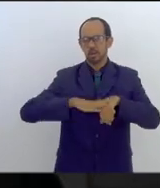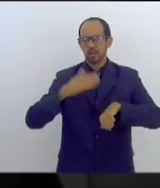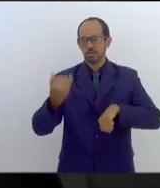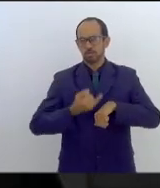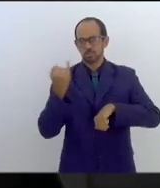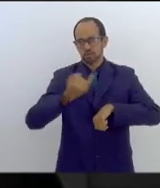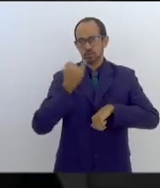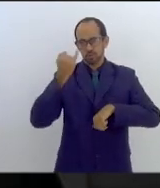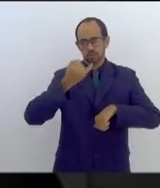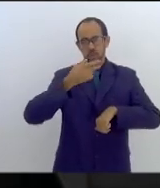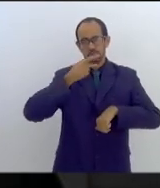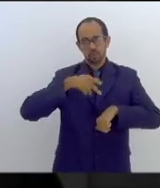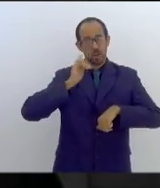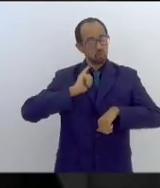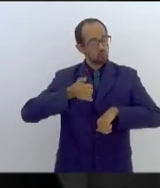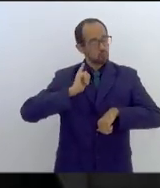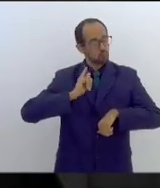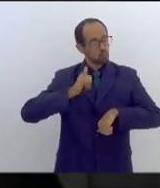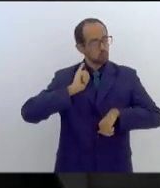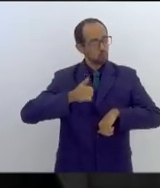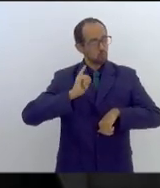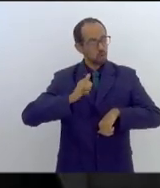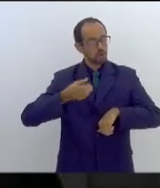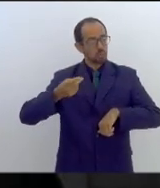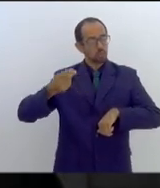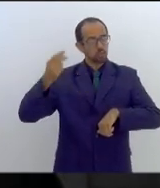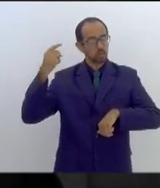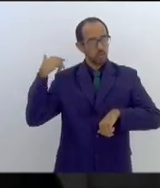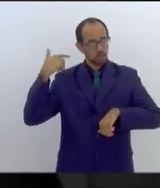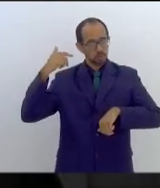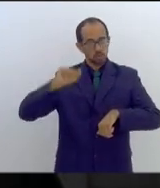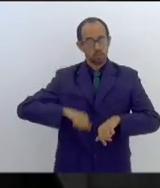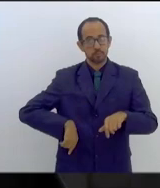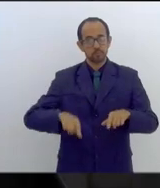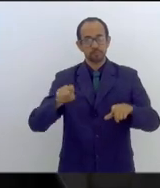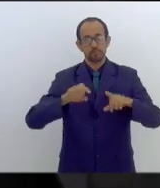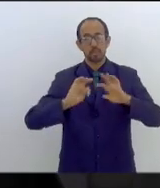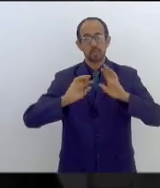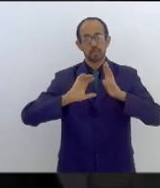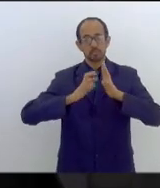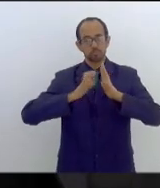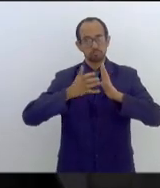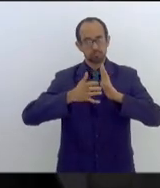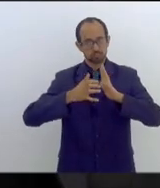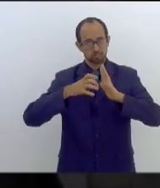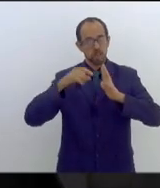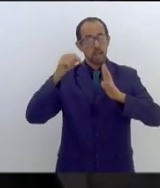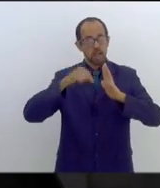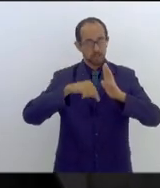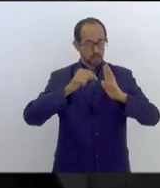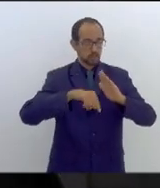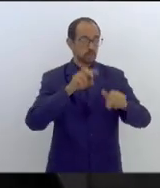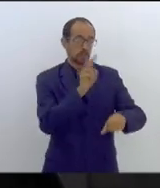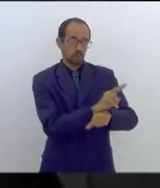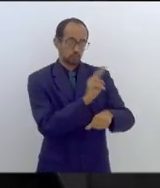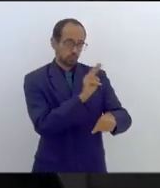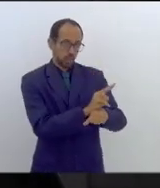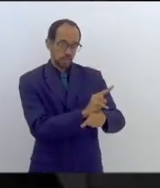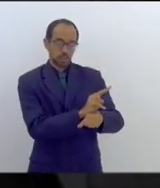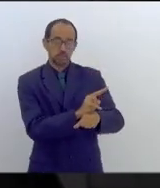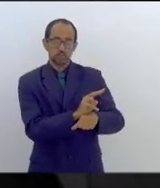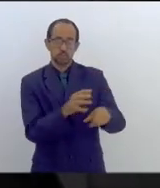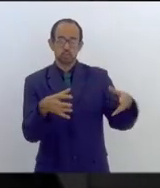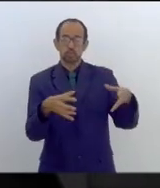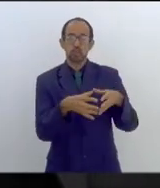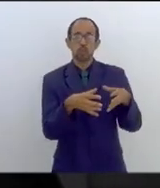aqui há muito tempo, deputado Flávio Serafini há muito tempo, a frente parlamentar do transporte aquaviário aqui da casa, que eu integro, Leomar integra e que o